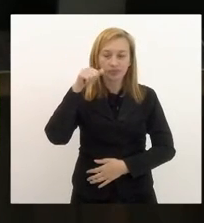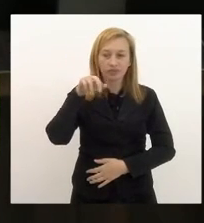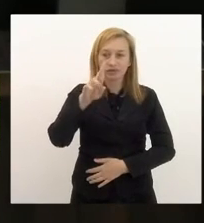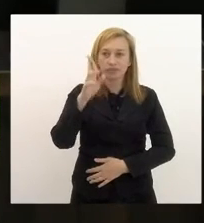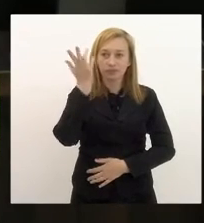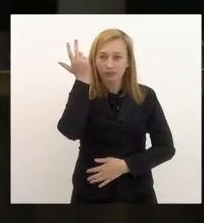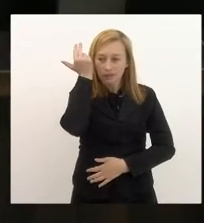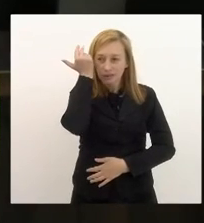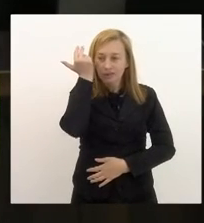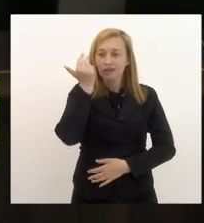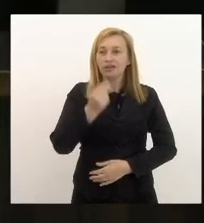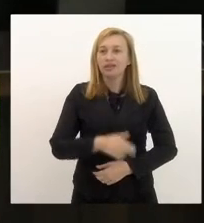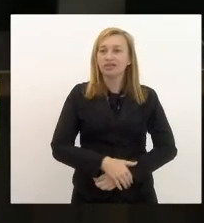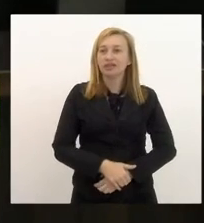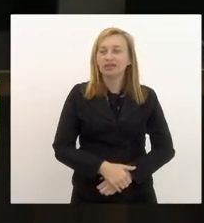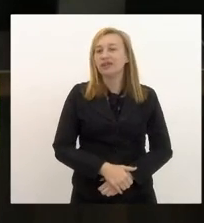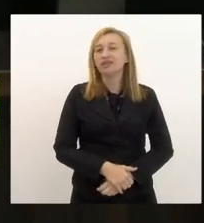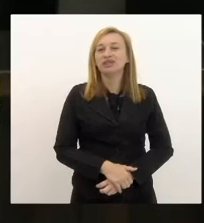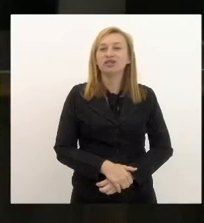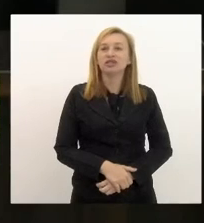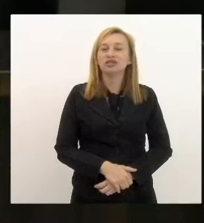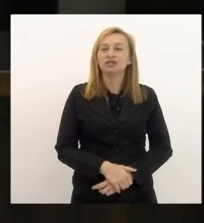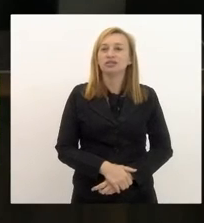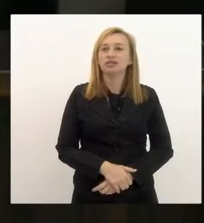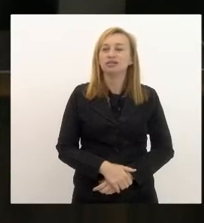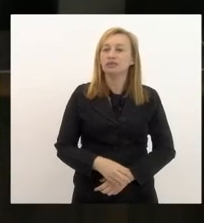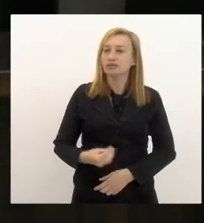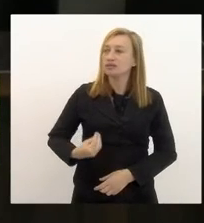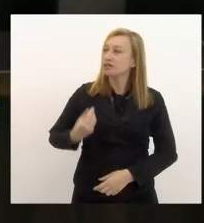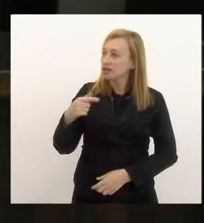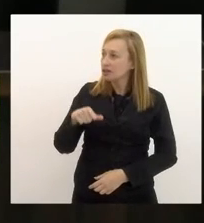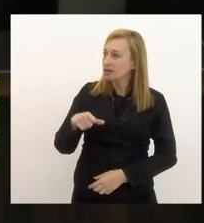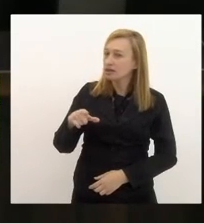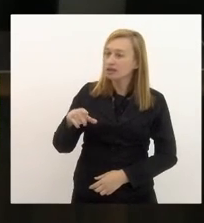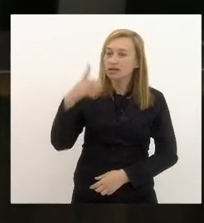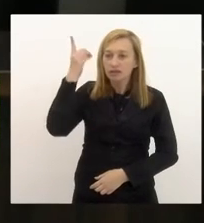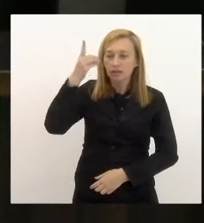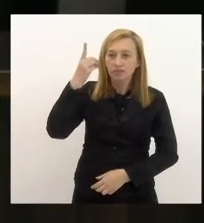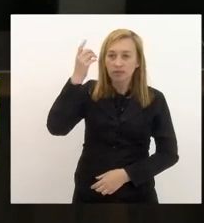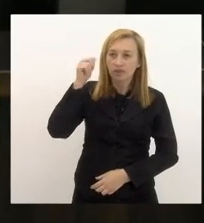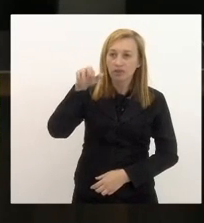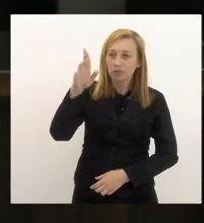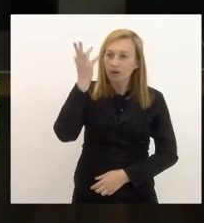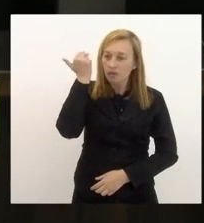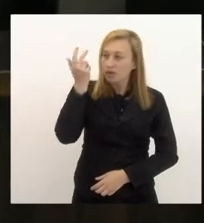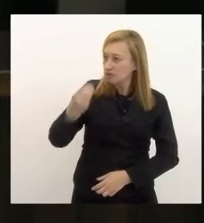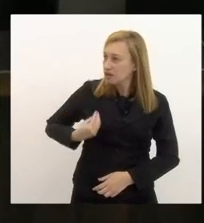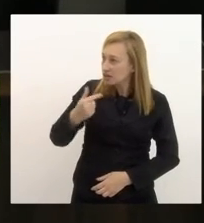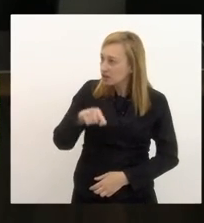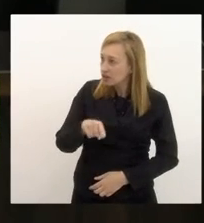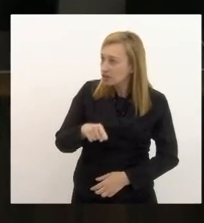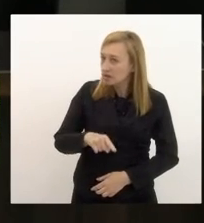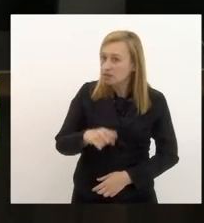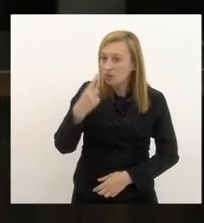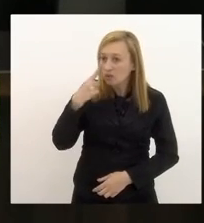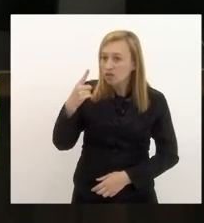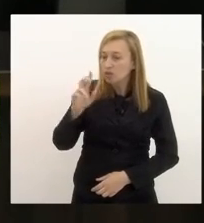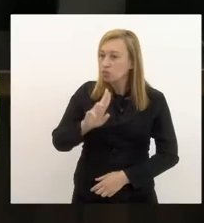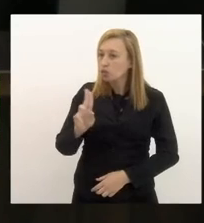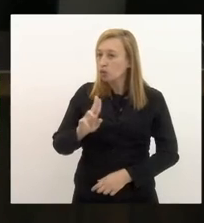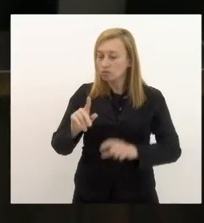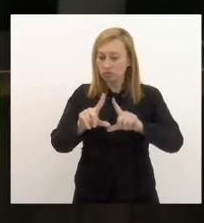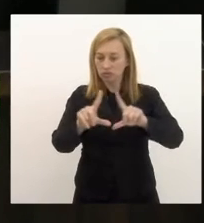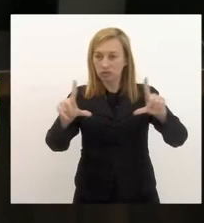Coelho e ele o mar tá presente o Leomar tô vendo o seu nome na tela a